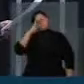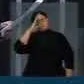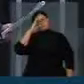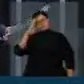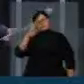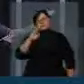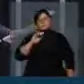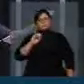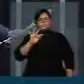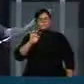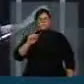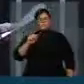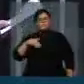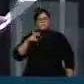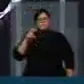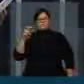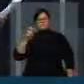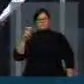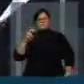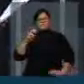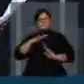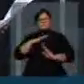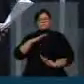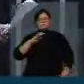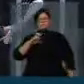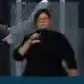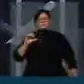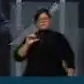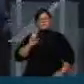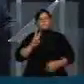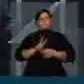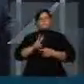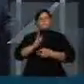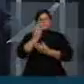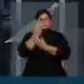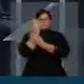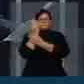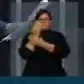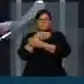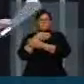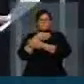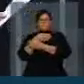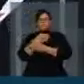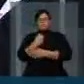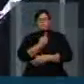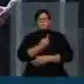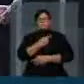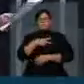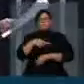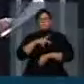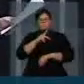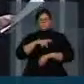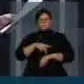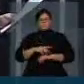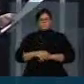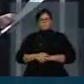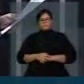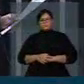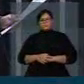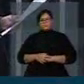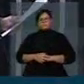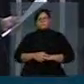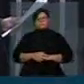itens 55 a 59, que defendem os taxistas do nosso Brasil, do nosso